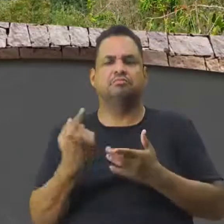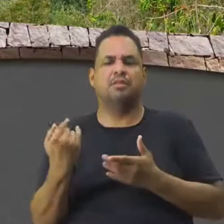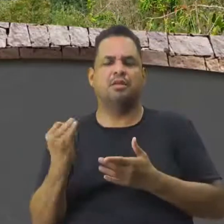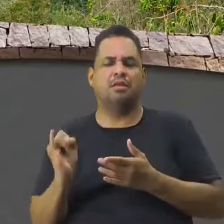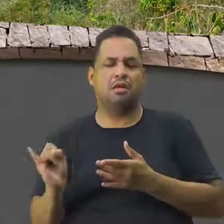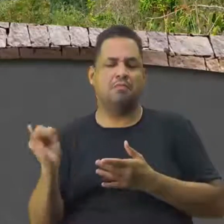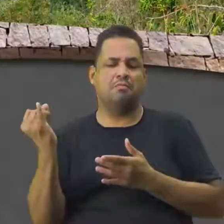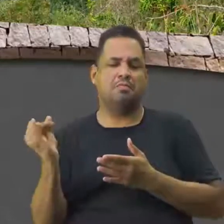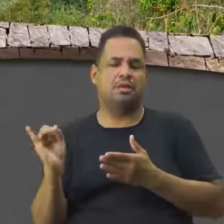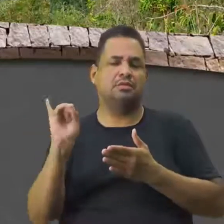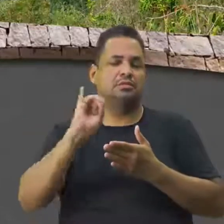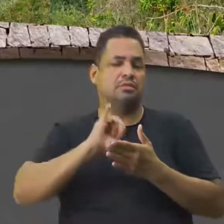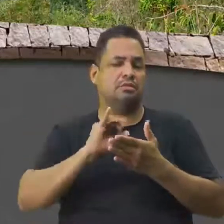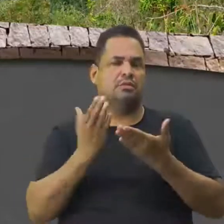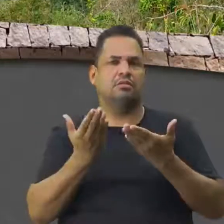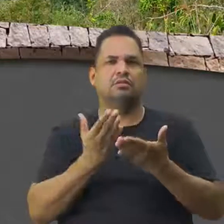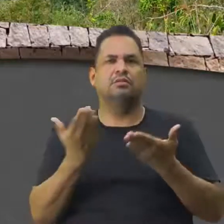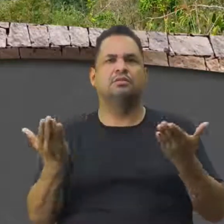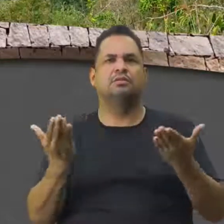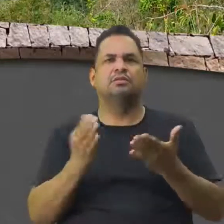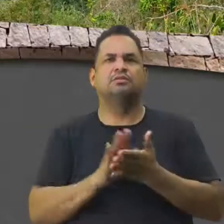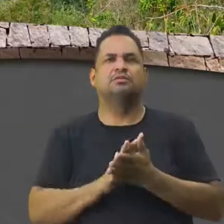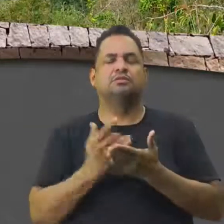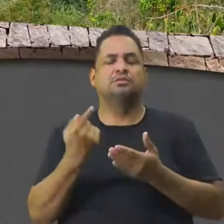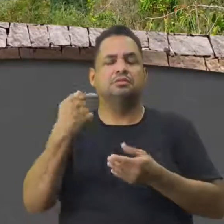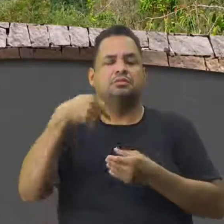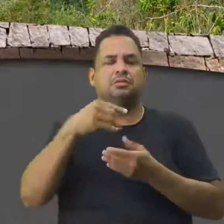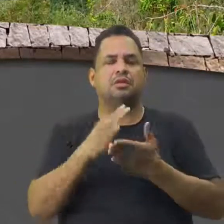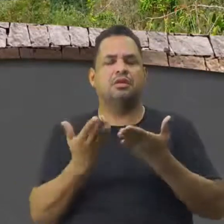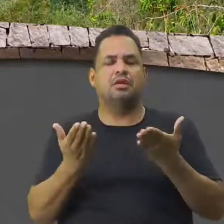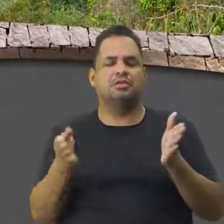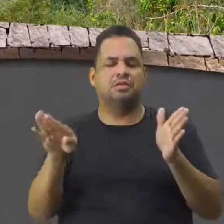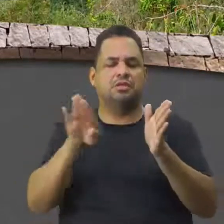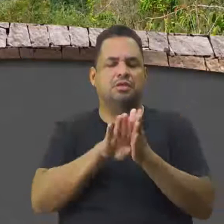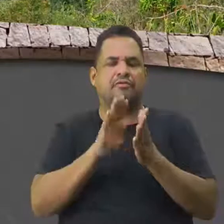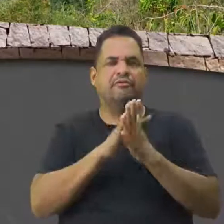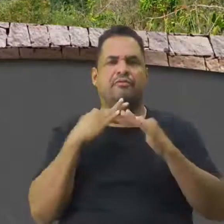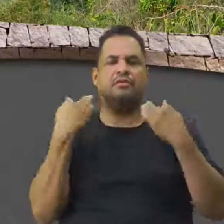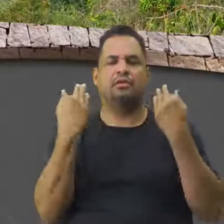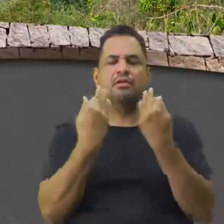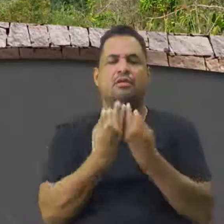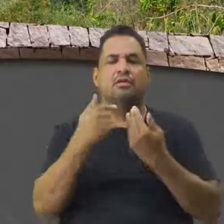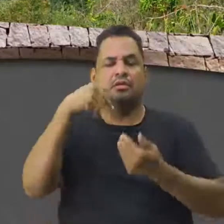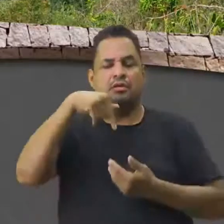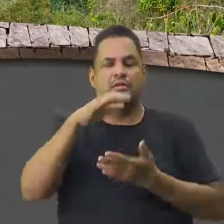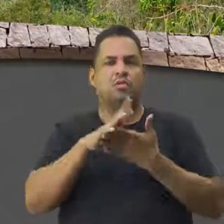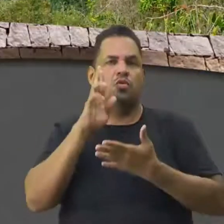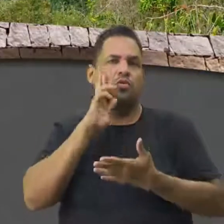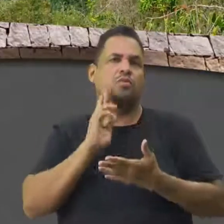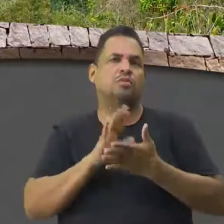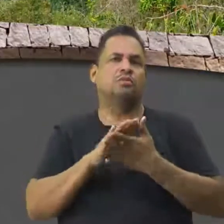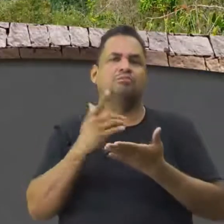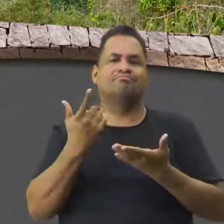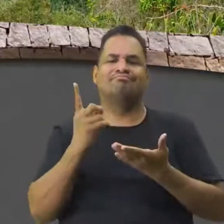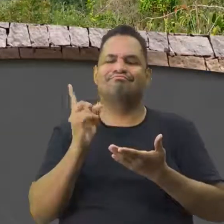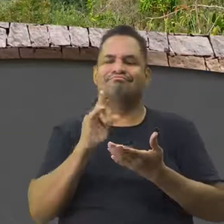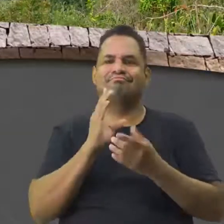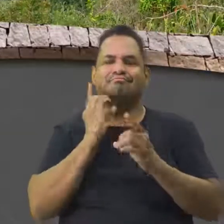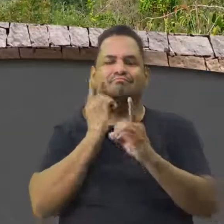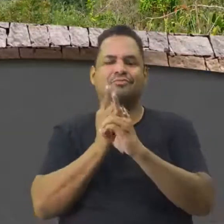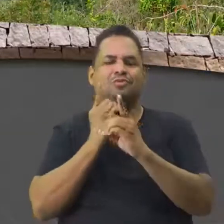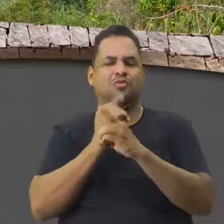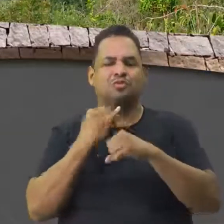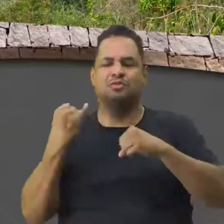individual. Aqui não, estou trazendo família. E essa família está chegando aqui e ele não encontra